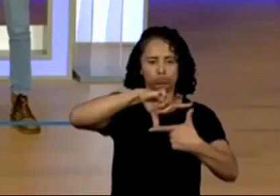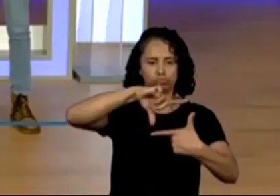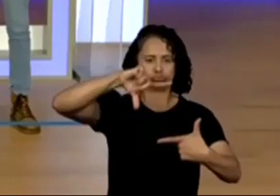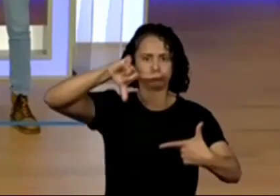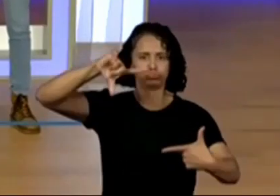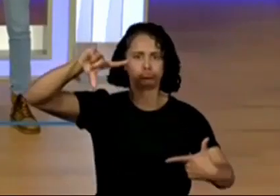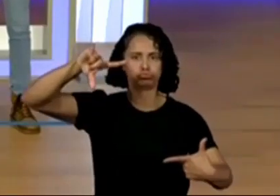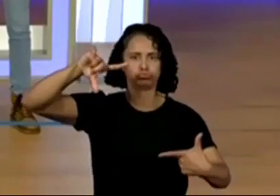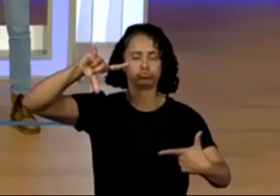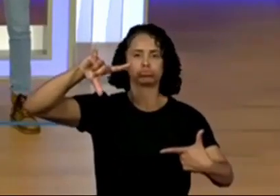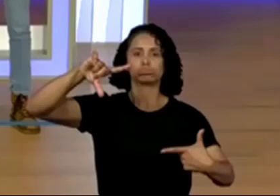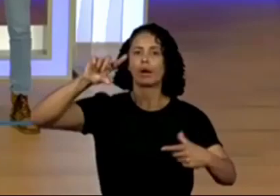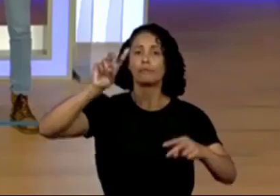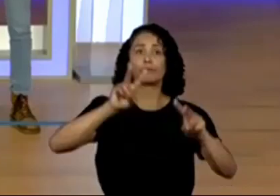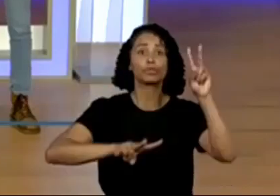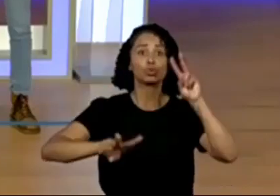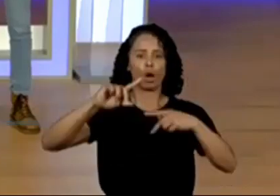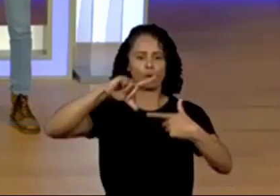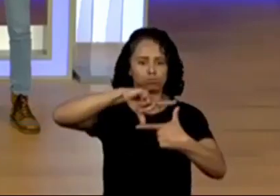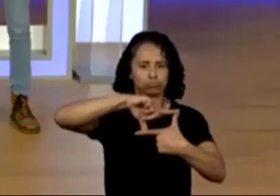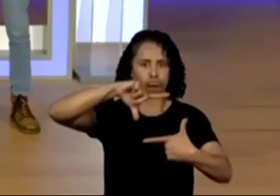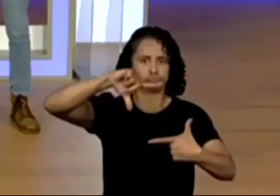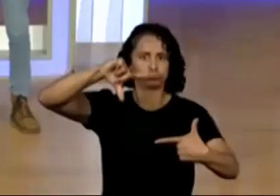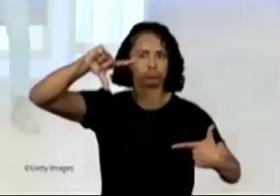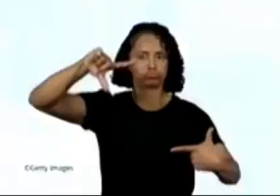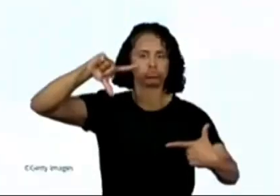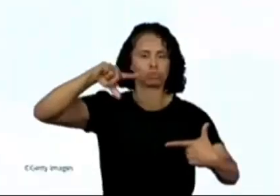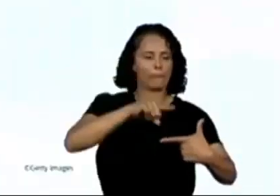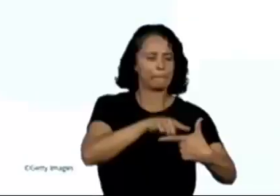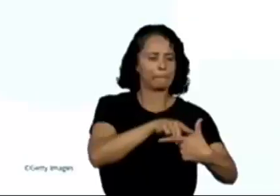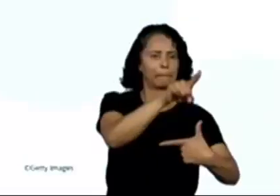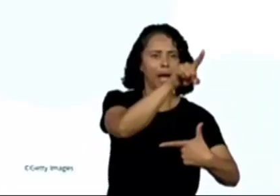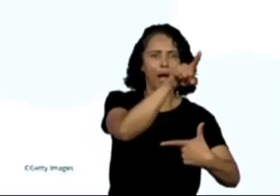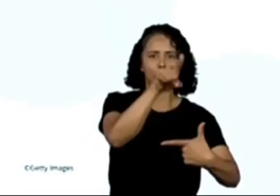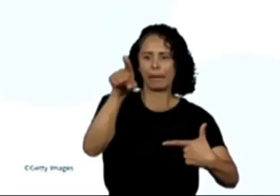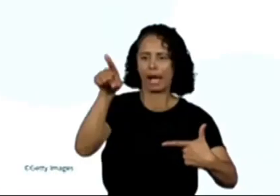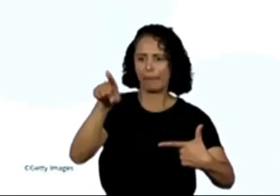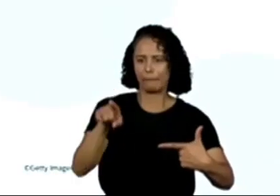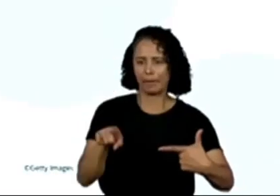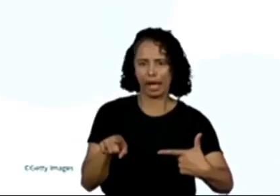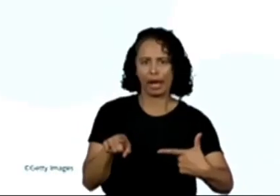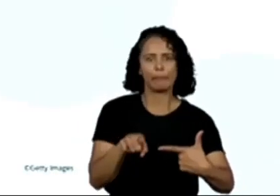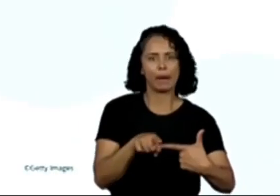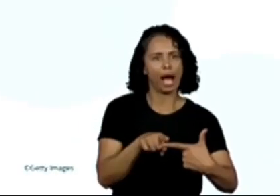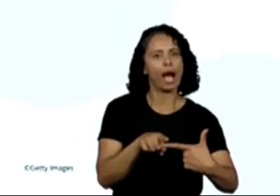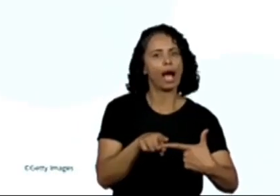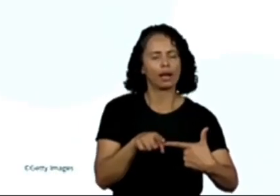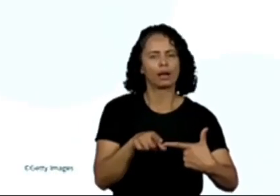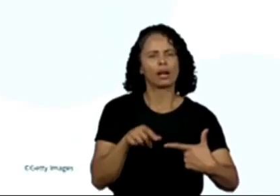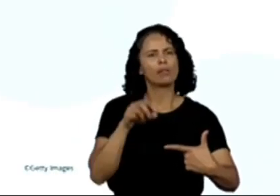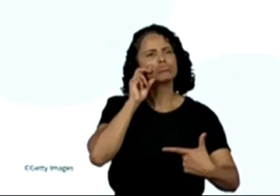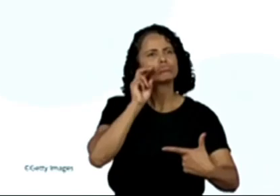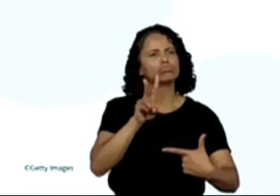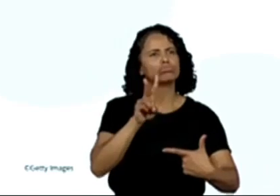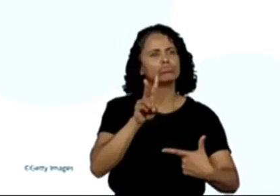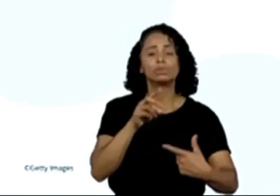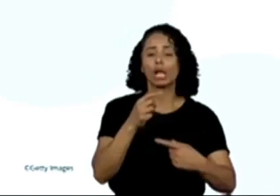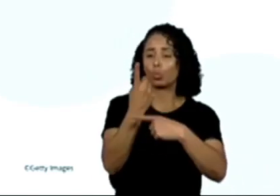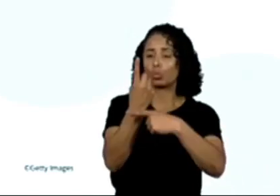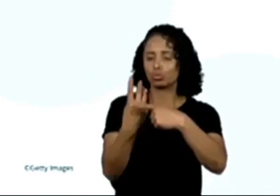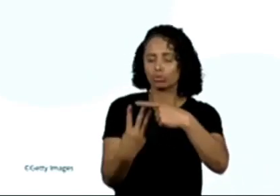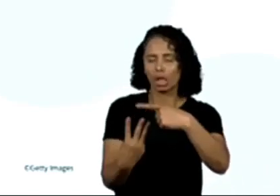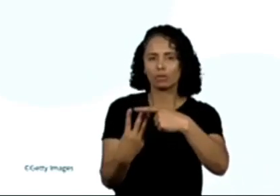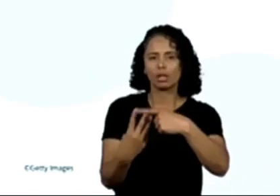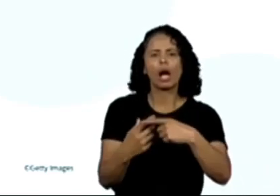bem visual mesmo. Não é? Você pode ter identificado a terça parte, a terça parte é essa fatia aqui